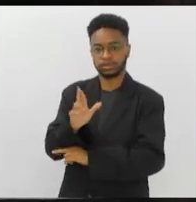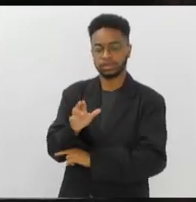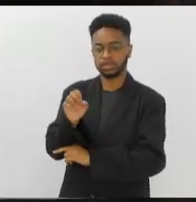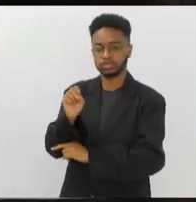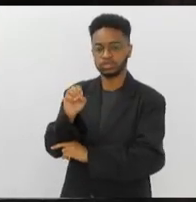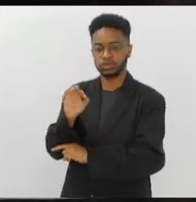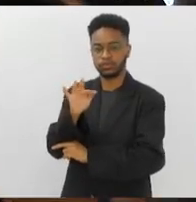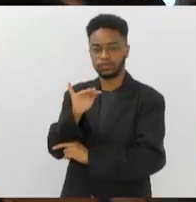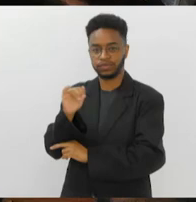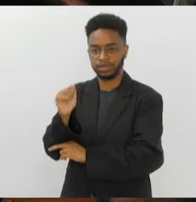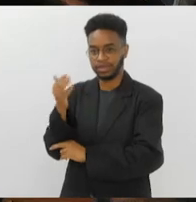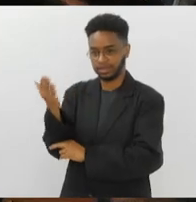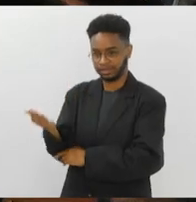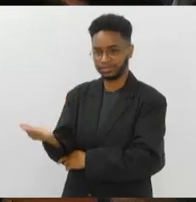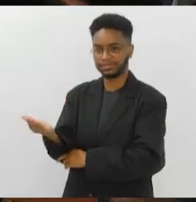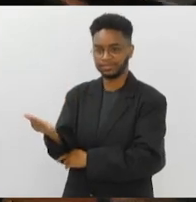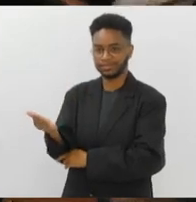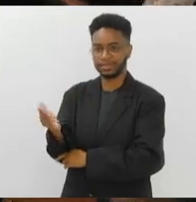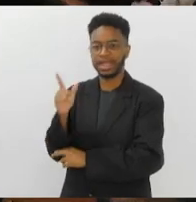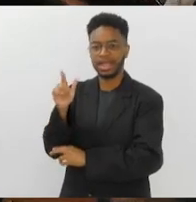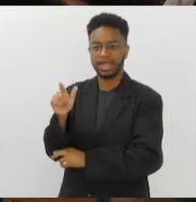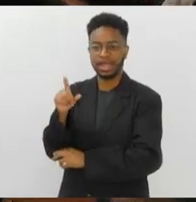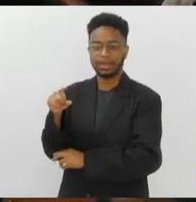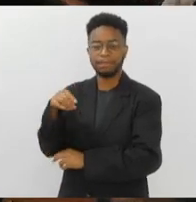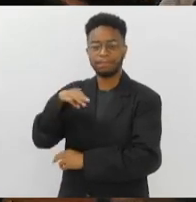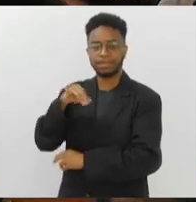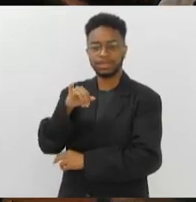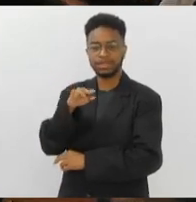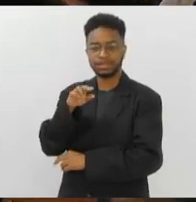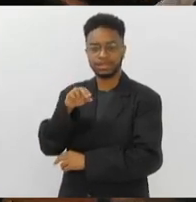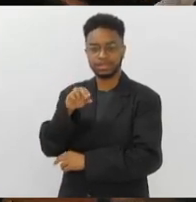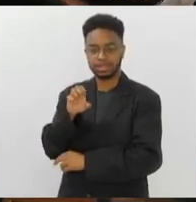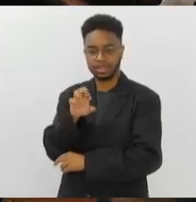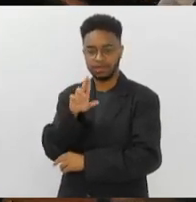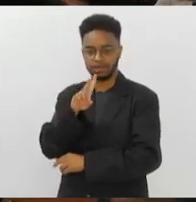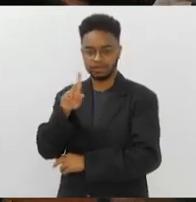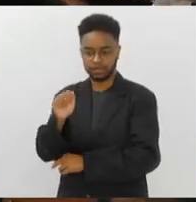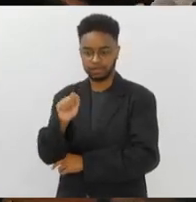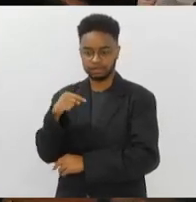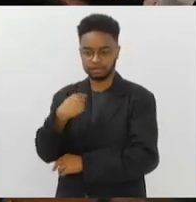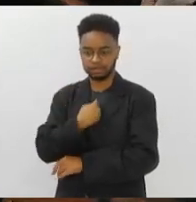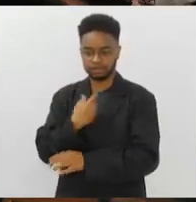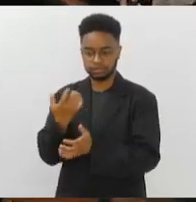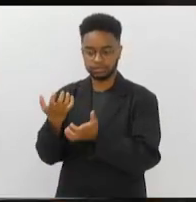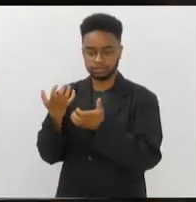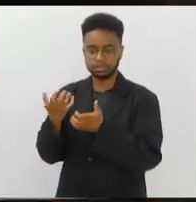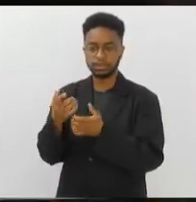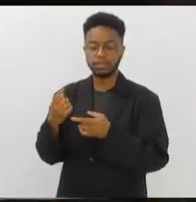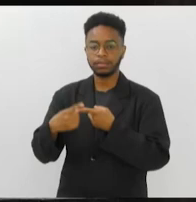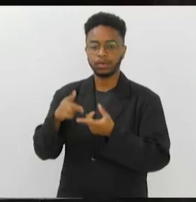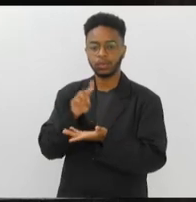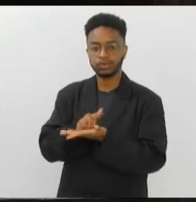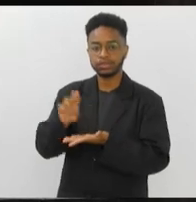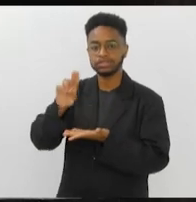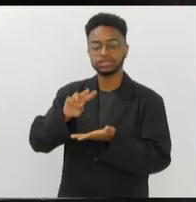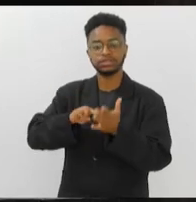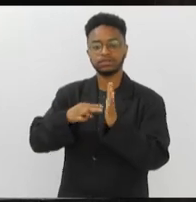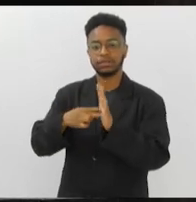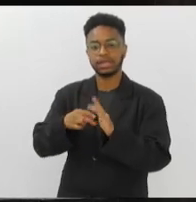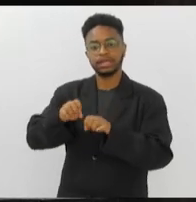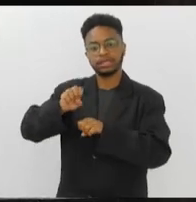Furtar. É a Minerva que queremos. A universidade é ensino,